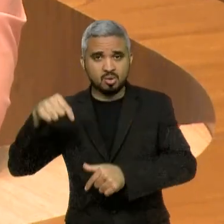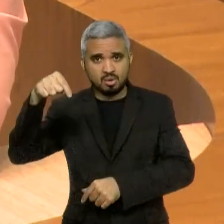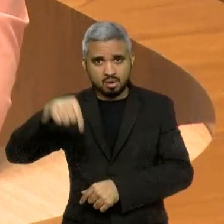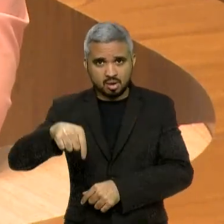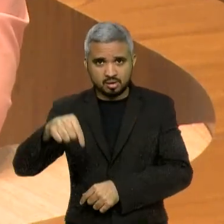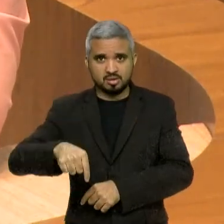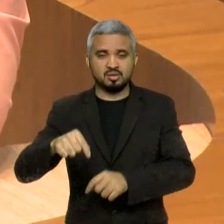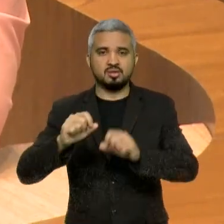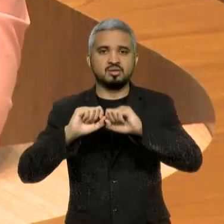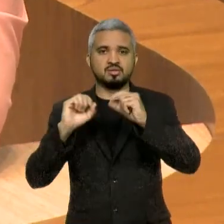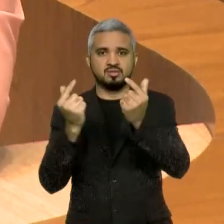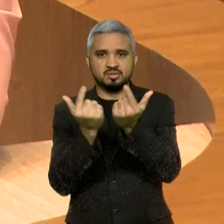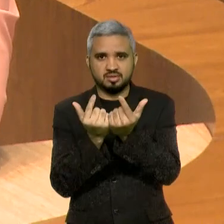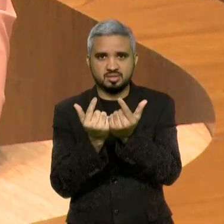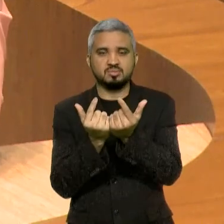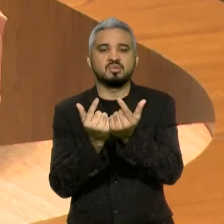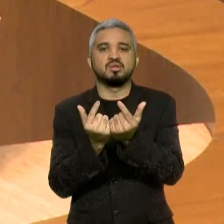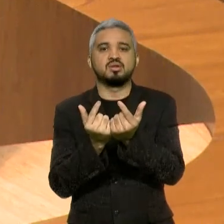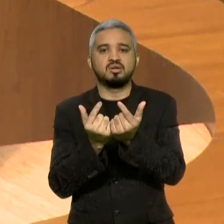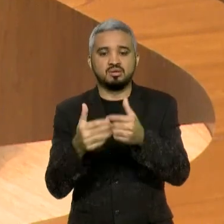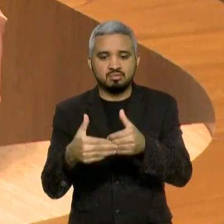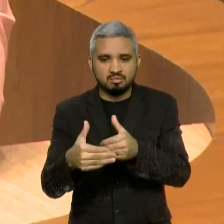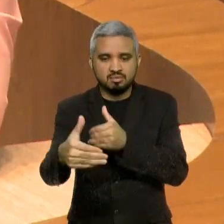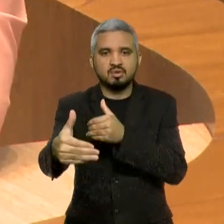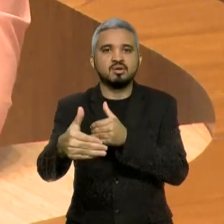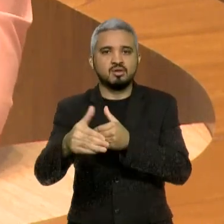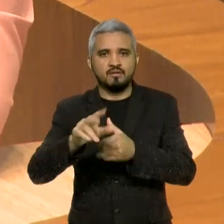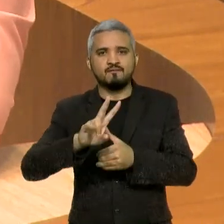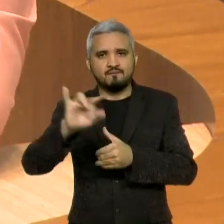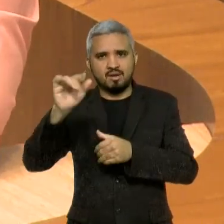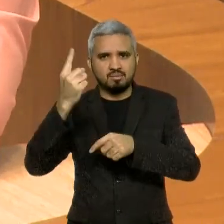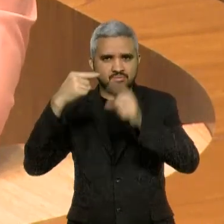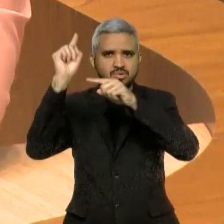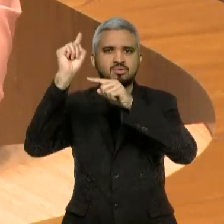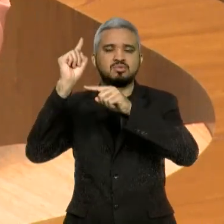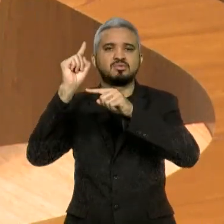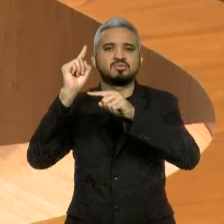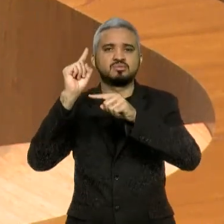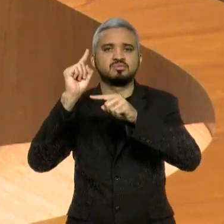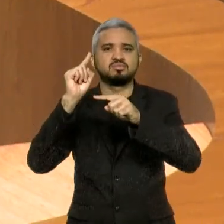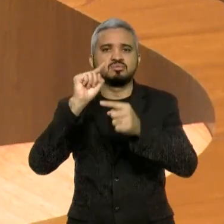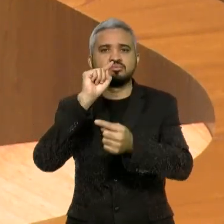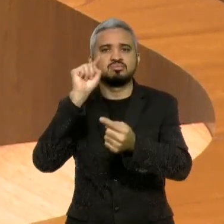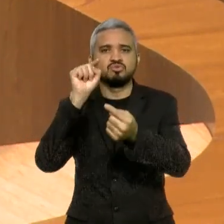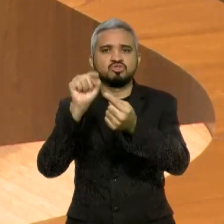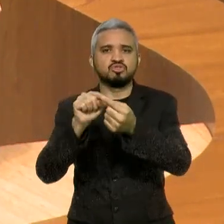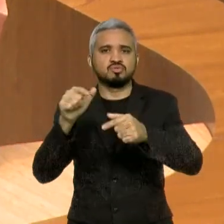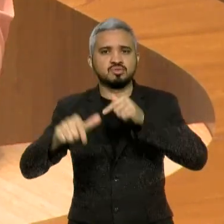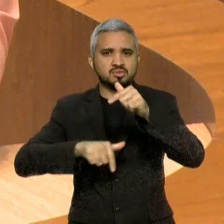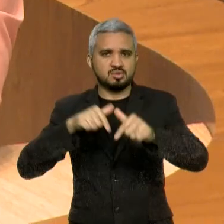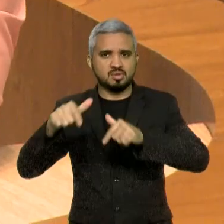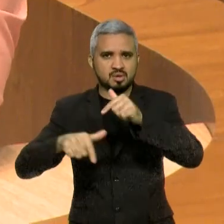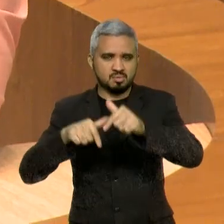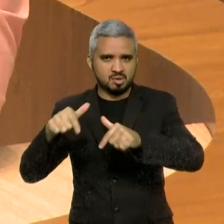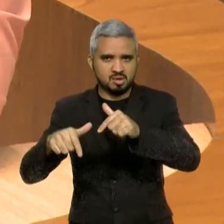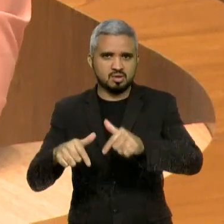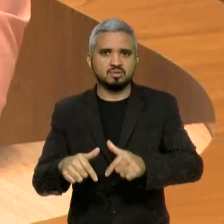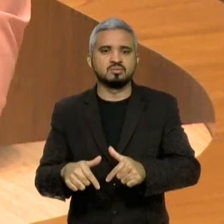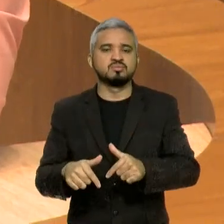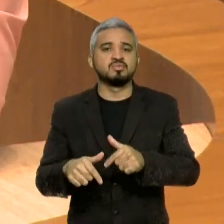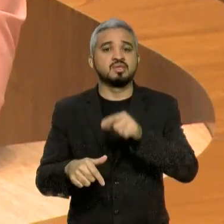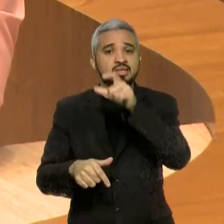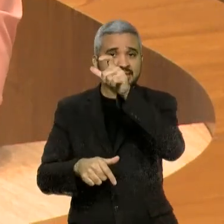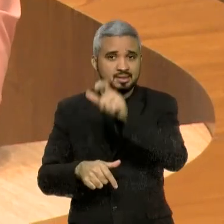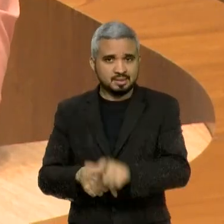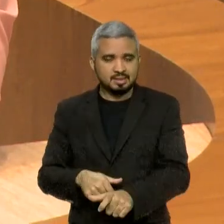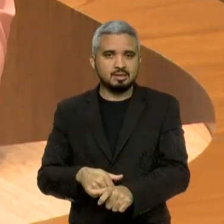e agora com certeza vai ter muito sucesso numa missão maior porque ele é um exemplo de